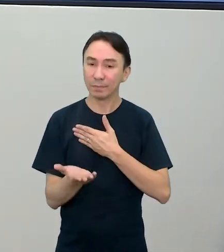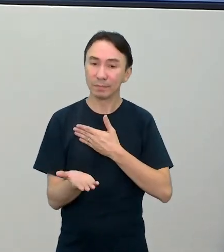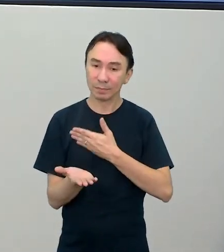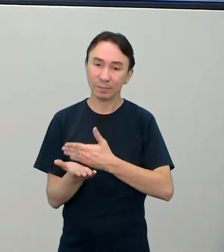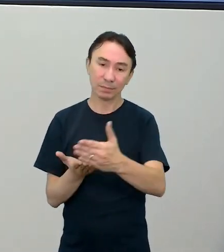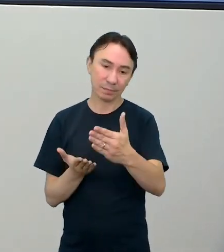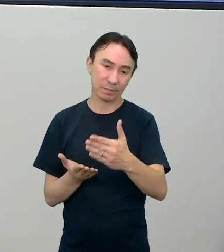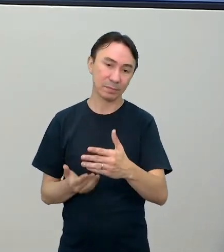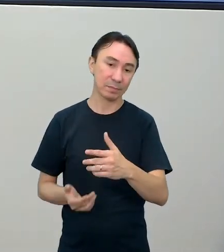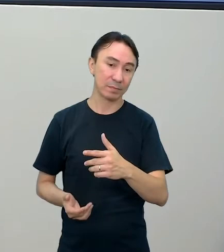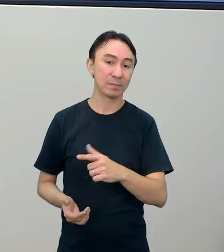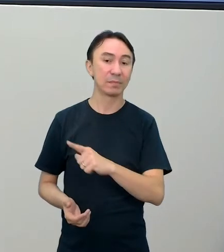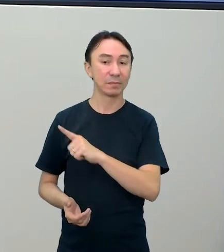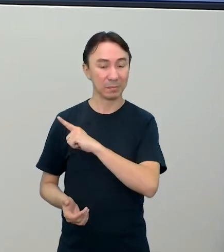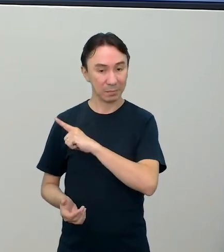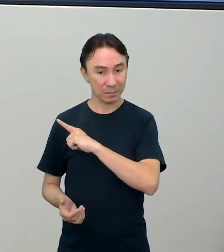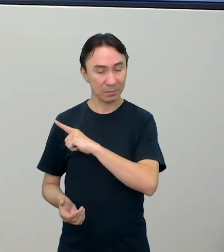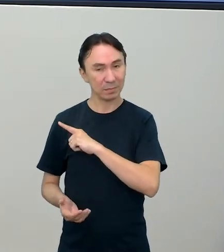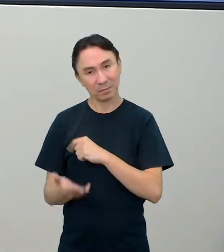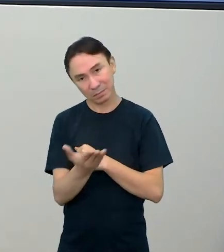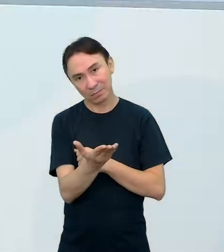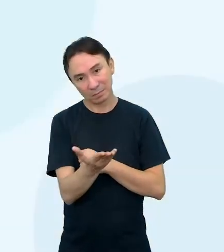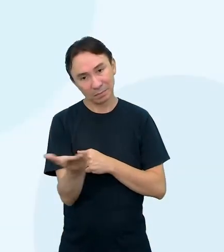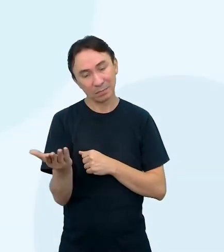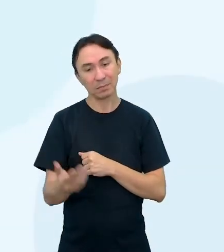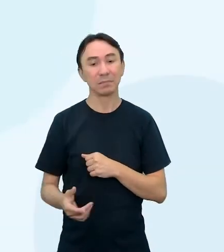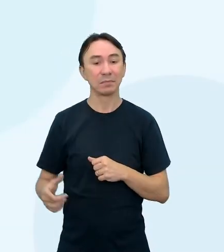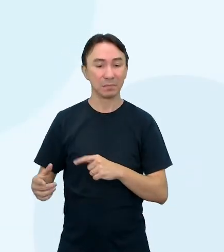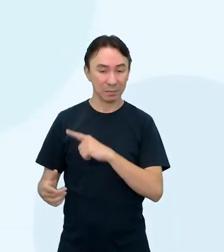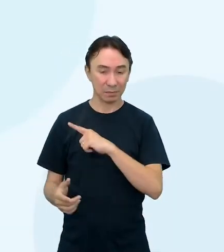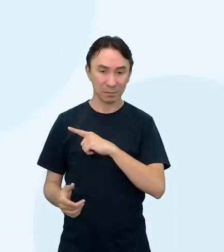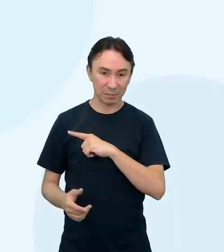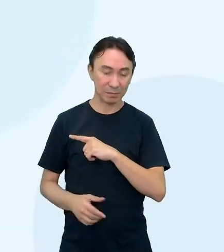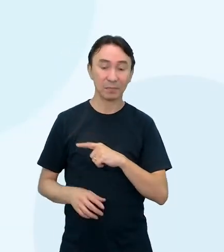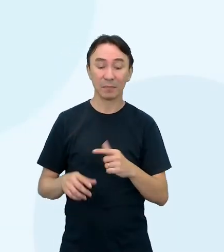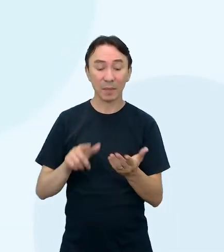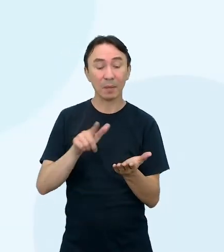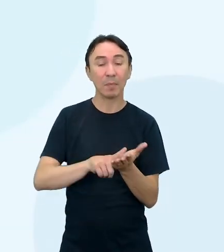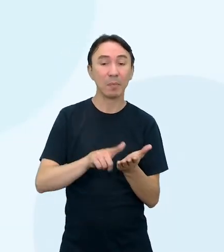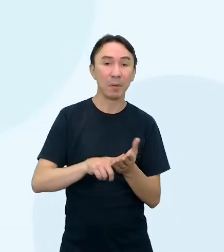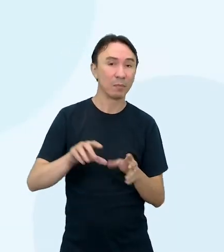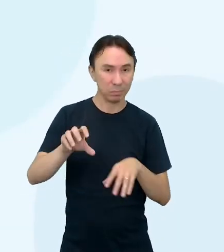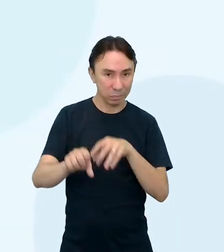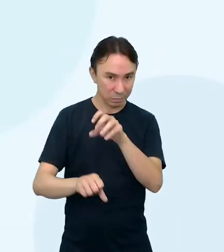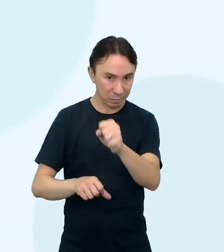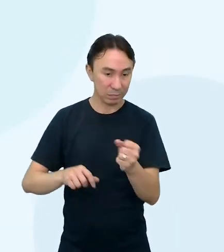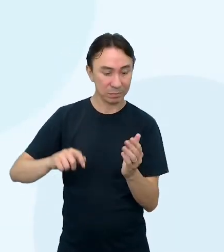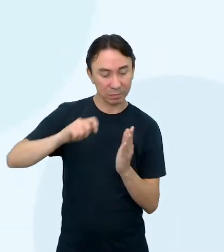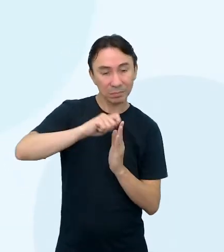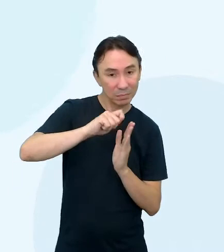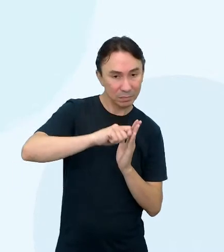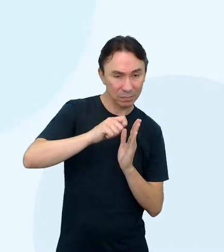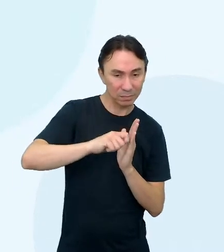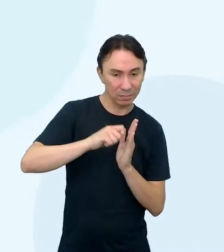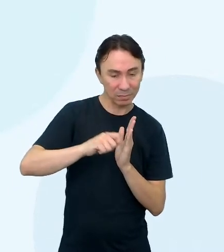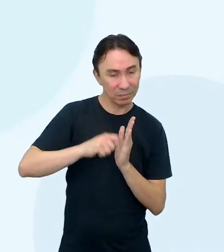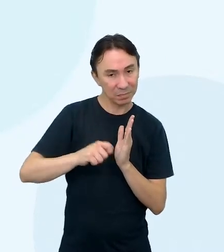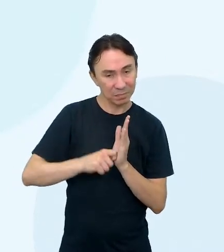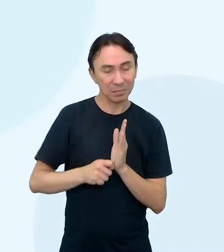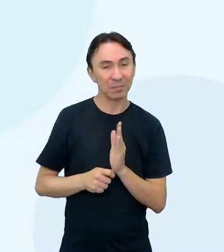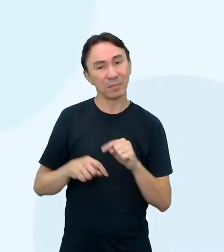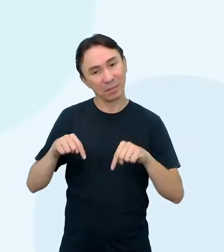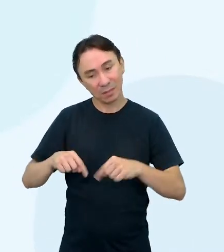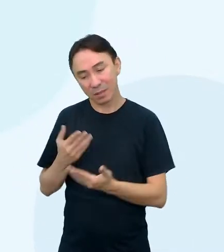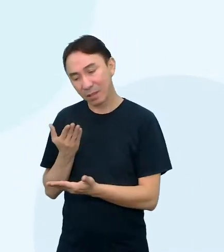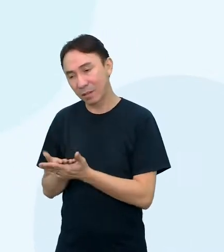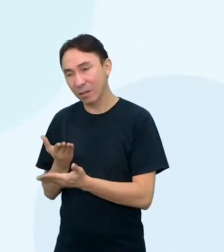nós vamos pegar, vocês vão pegar o diário de bordo de vocês para fazer as anotações referente à